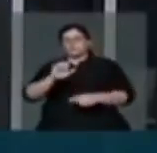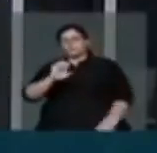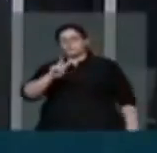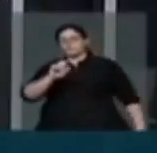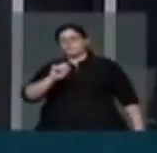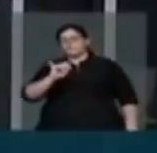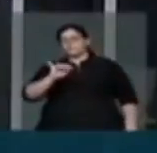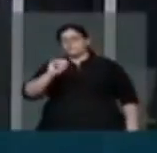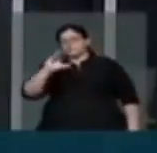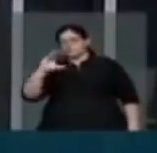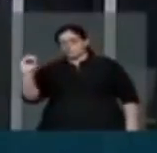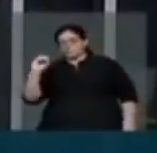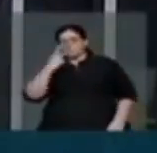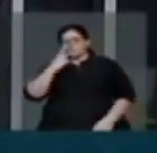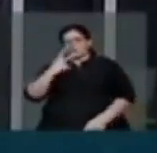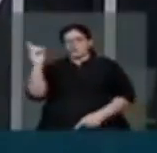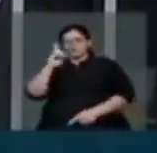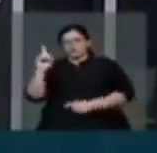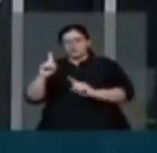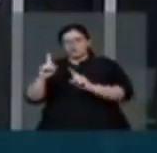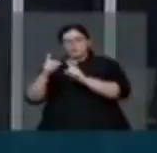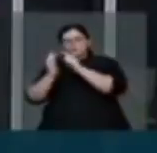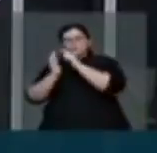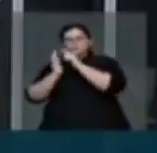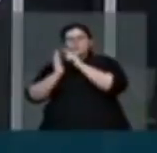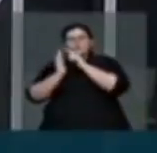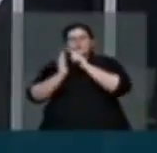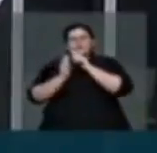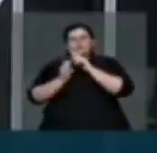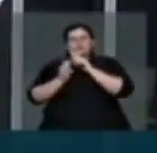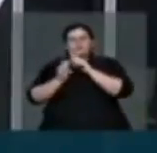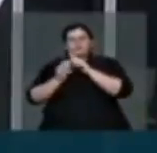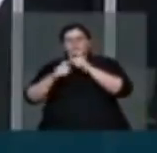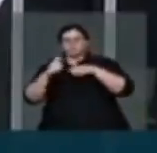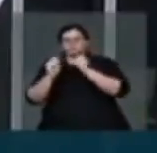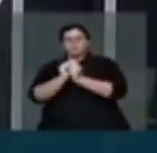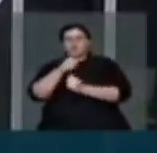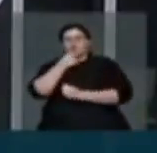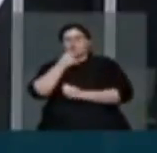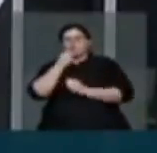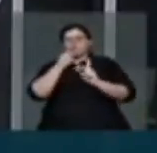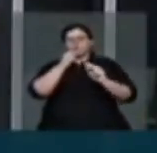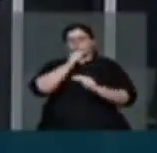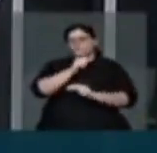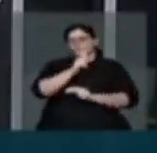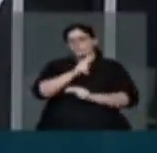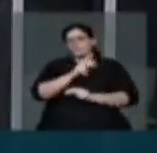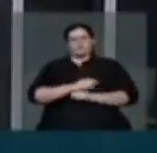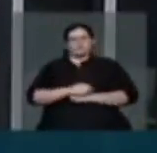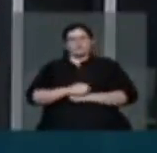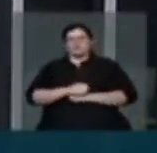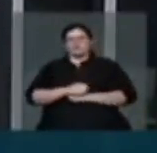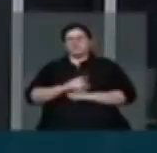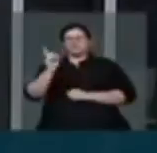te deitarás com o homem como se fosse mulher. Eles não levam em conta que o Levítico era um código de ética de uma